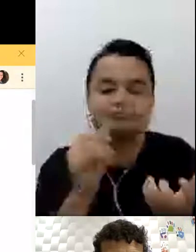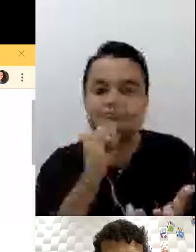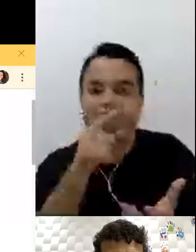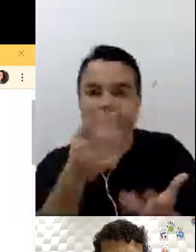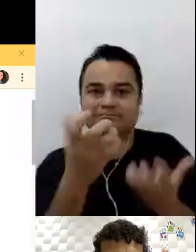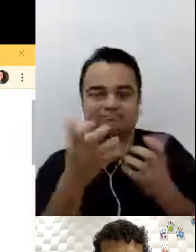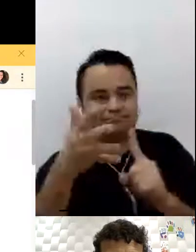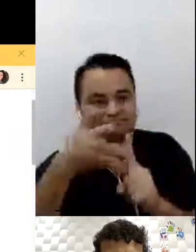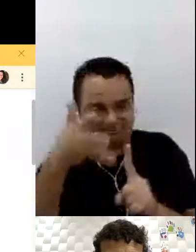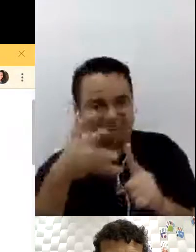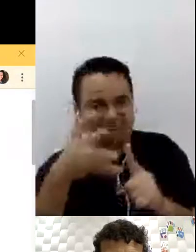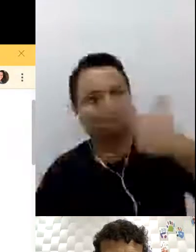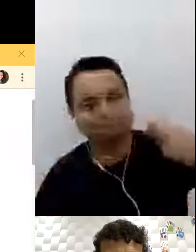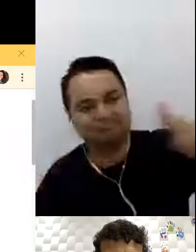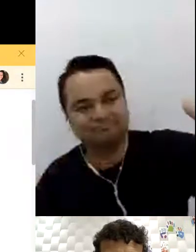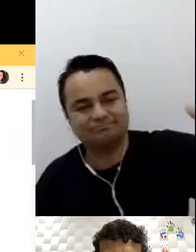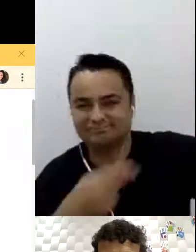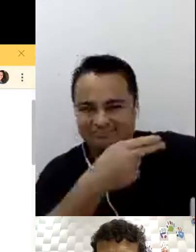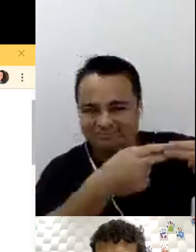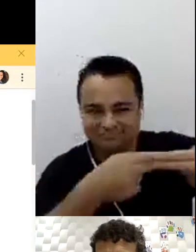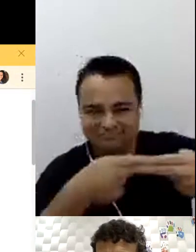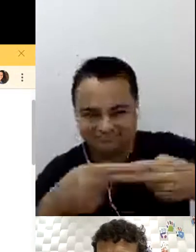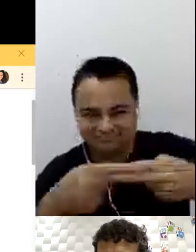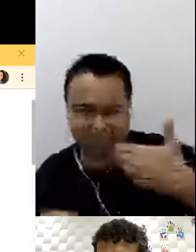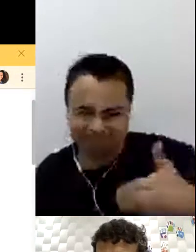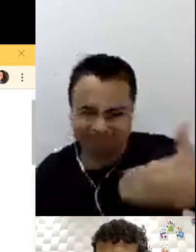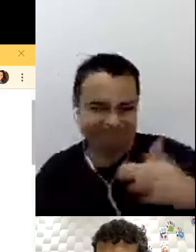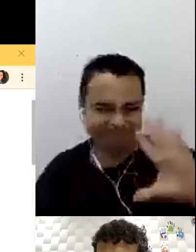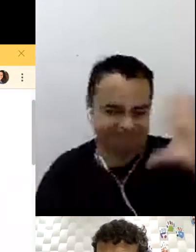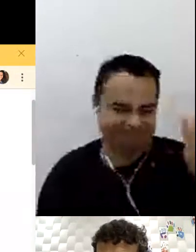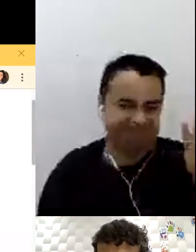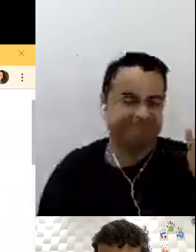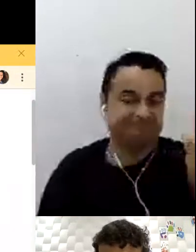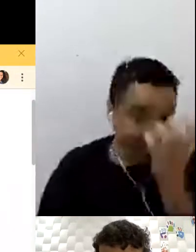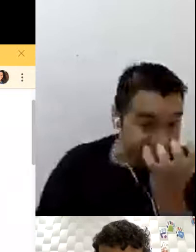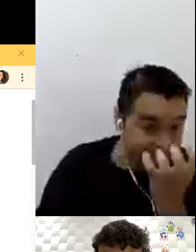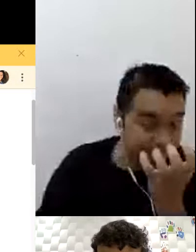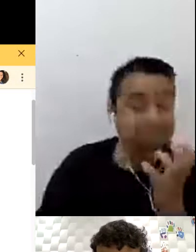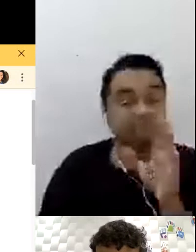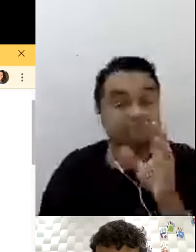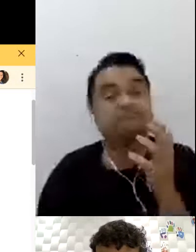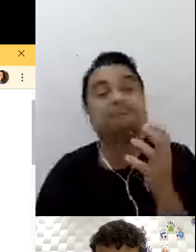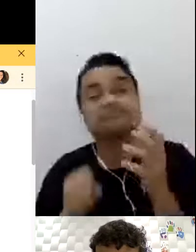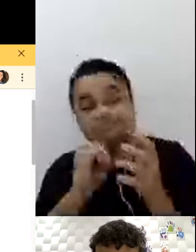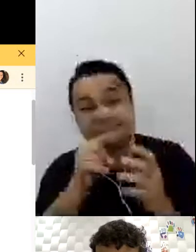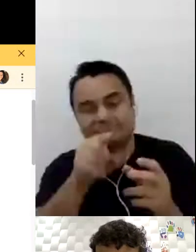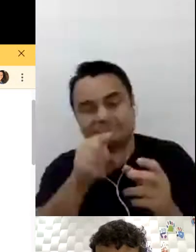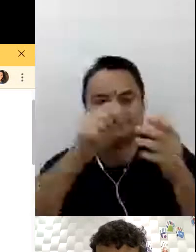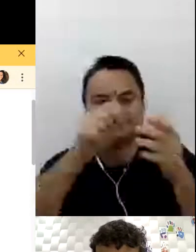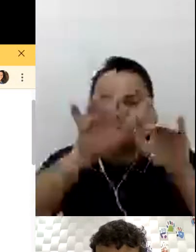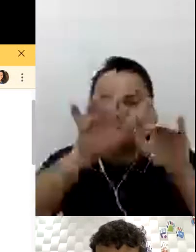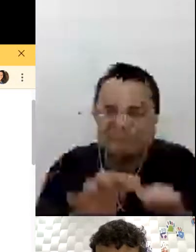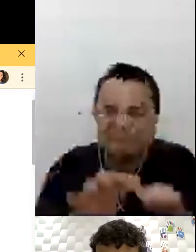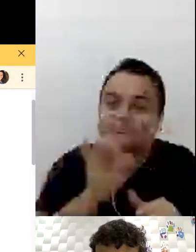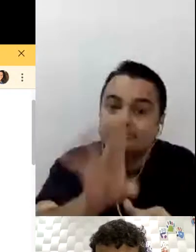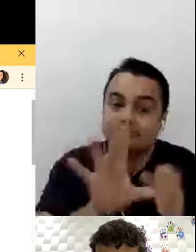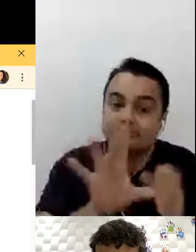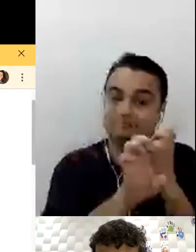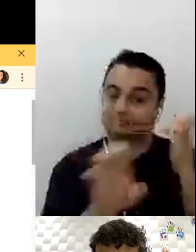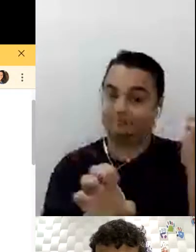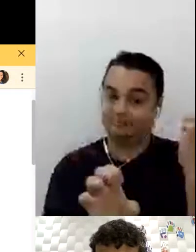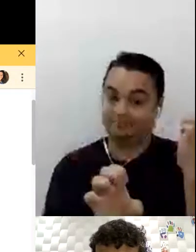das palestras das outras trilhas que ainda estão para acontecer, caso vocês estejam inscritos só para engenharia, então